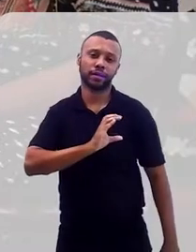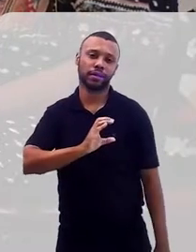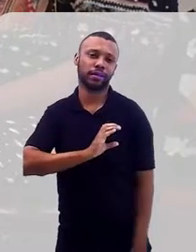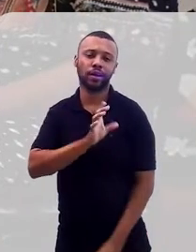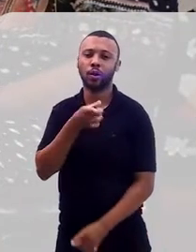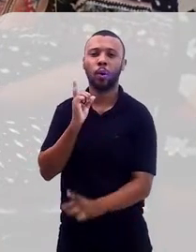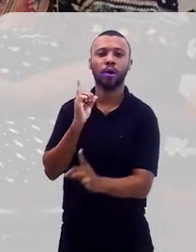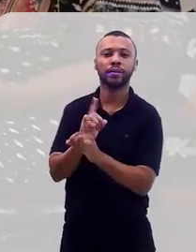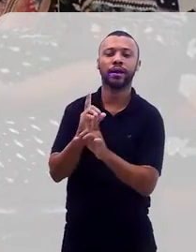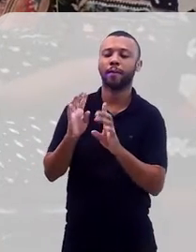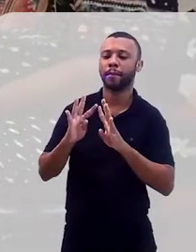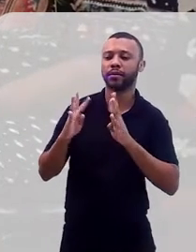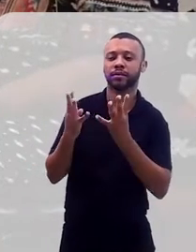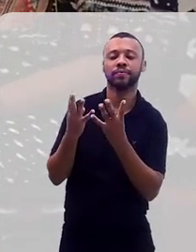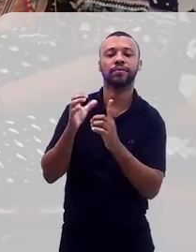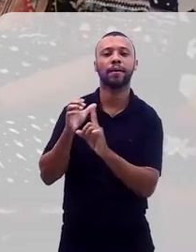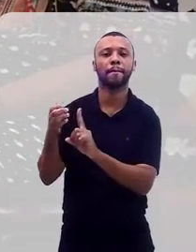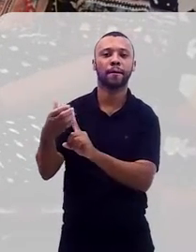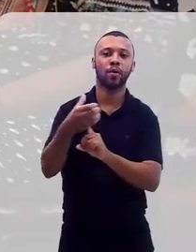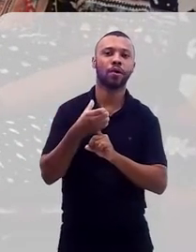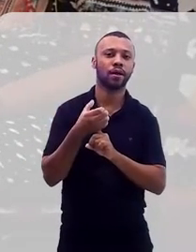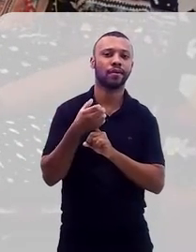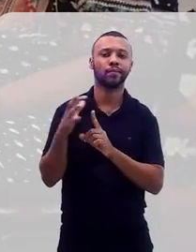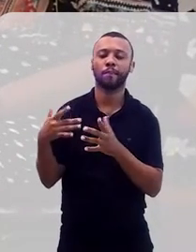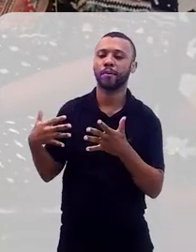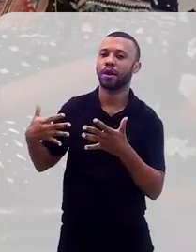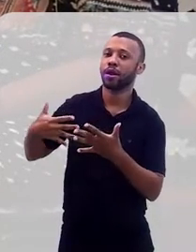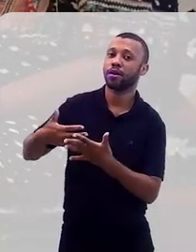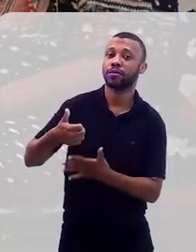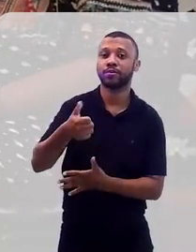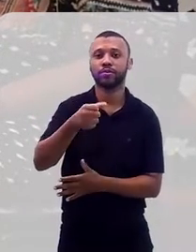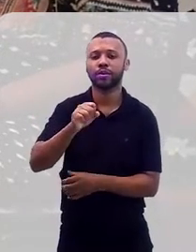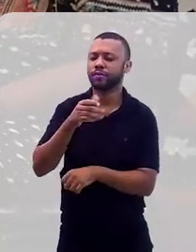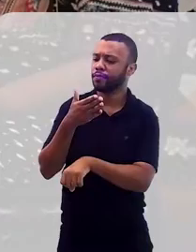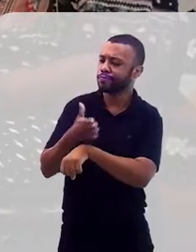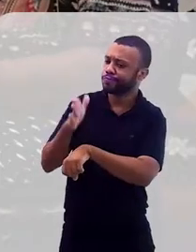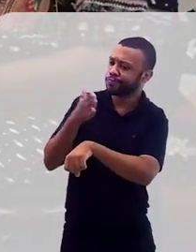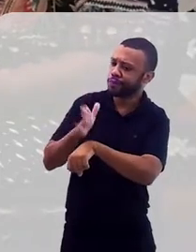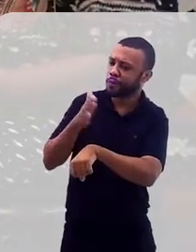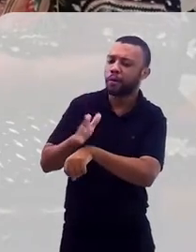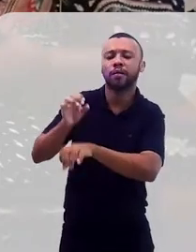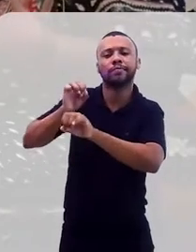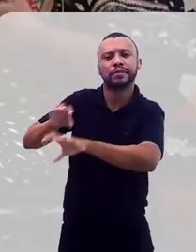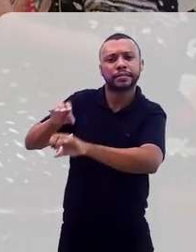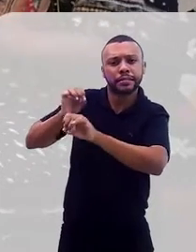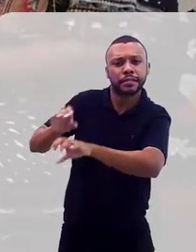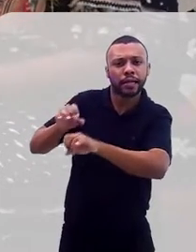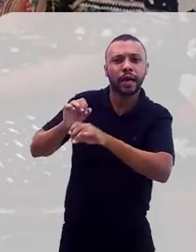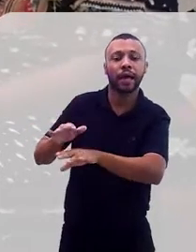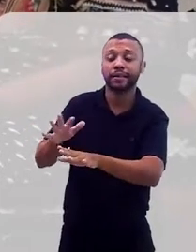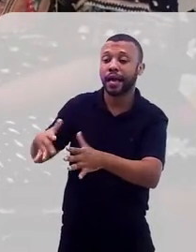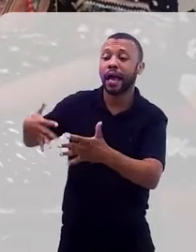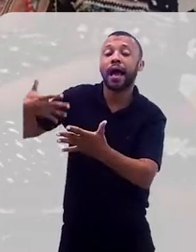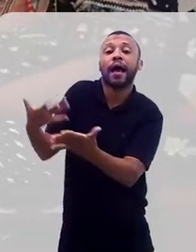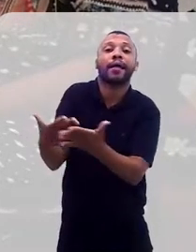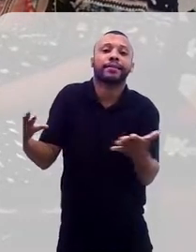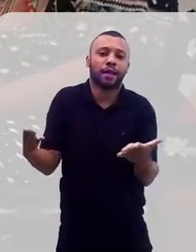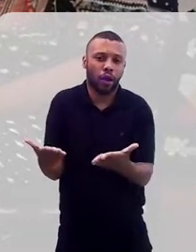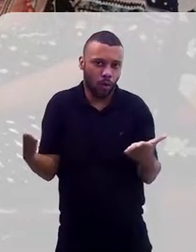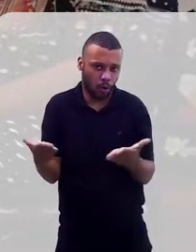eu encontrei uma tribo que me acolheu então durante 18 anos eu fui treinada eu fui guiada